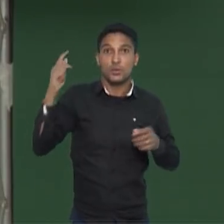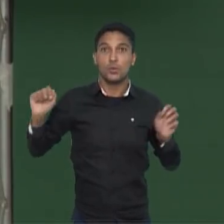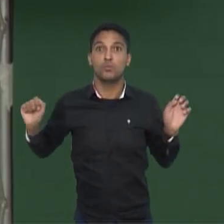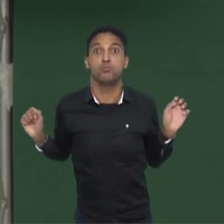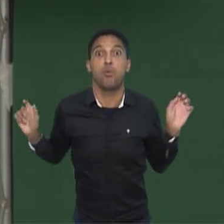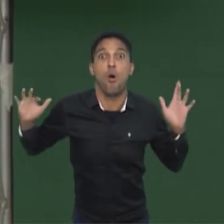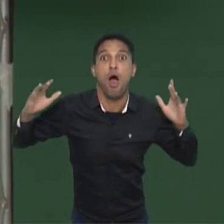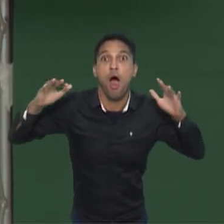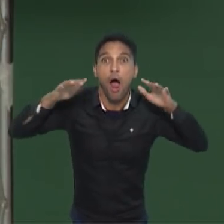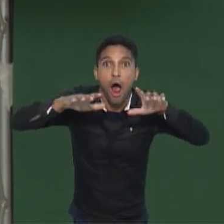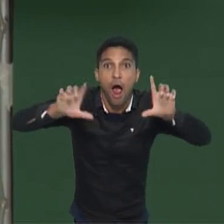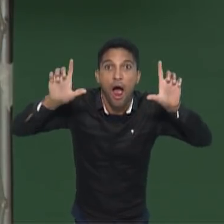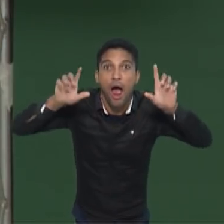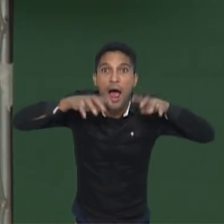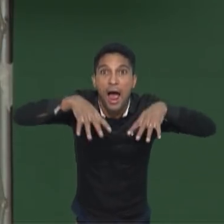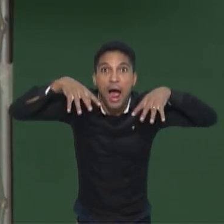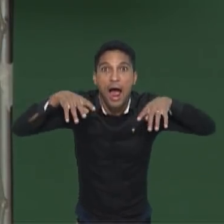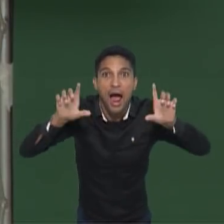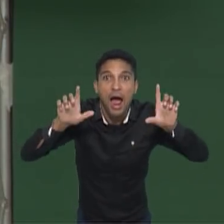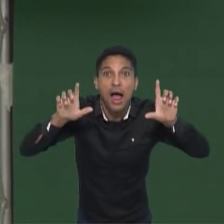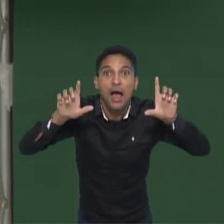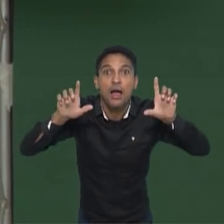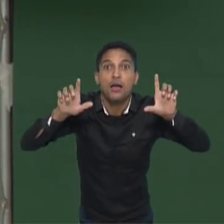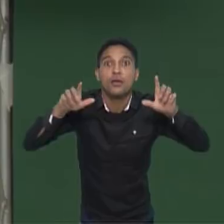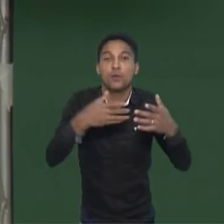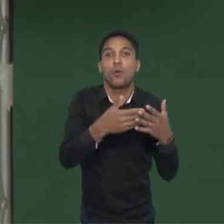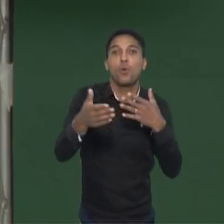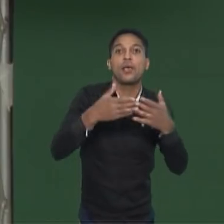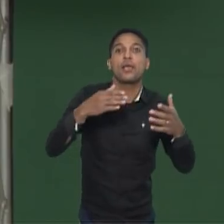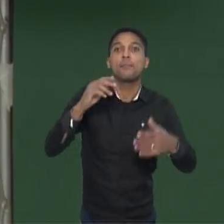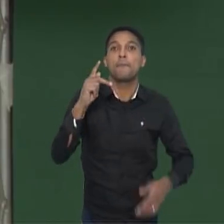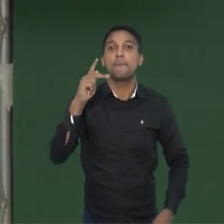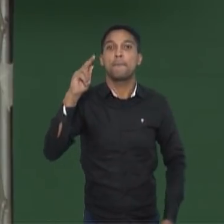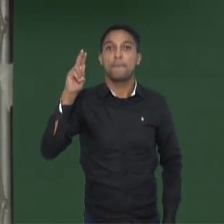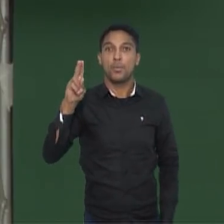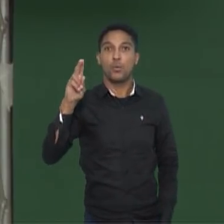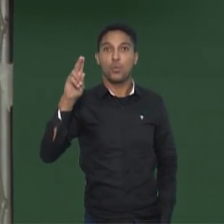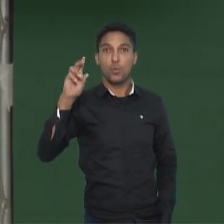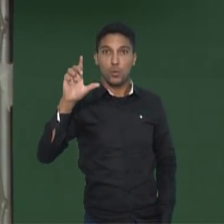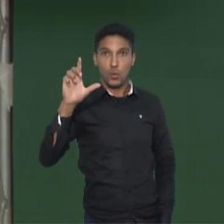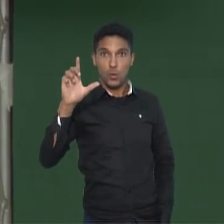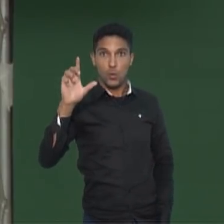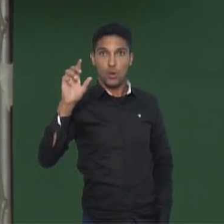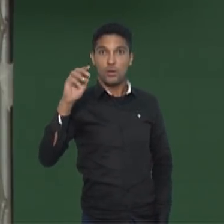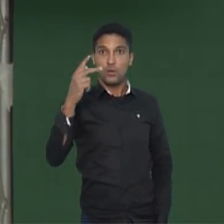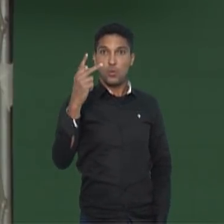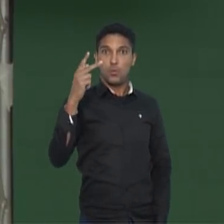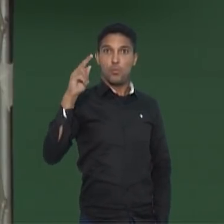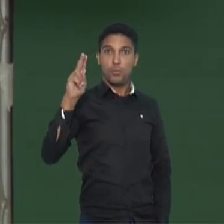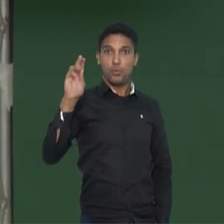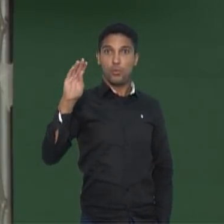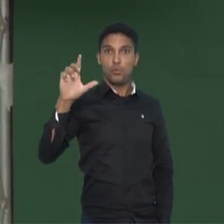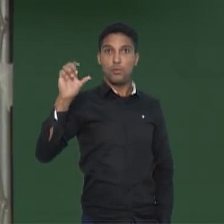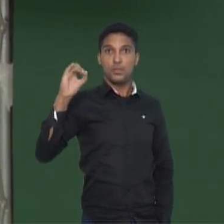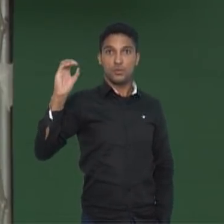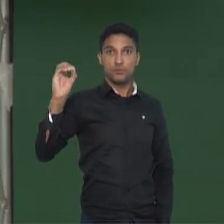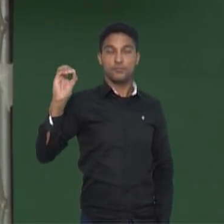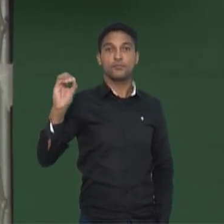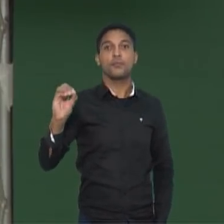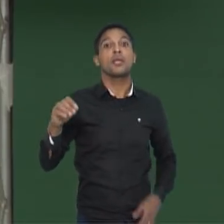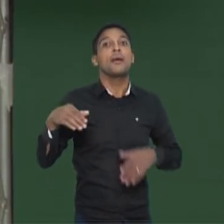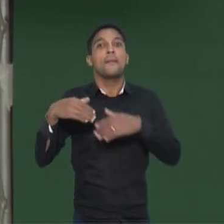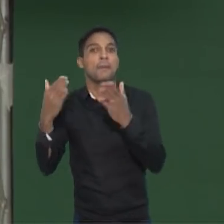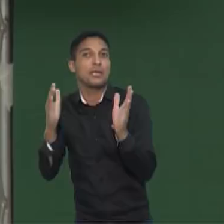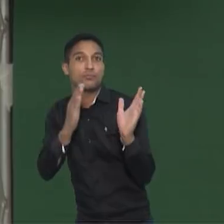público. Então, dependendo do que você gosta, vamos dizer que você goste de hip hop, tem uma série lá que conta a história do hip hop.